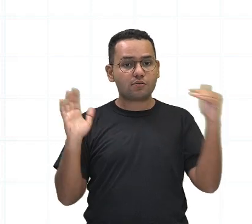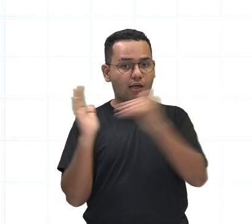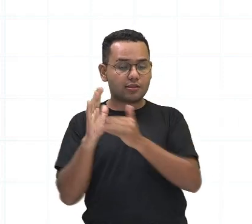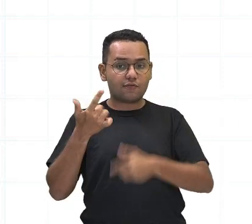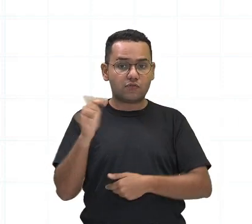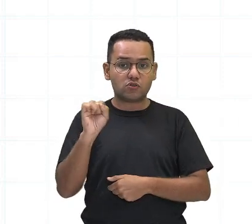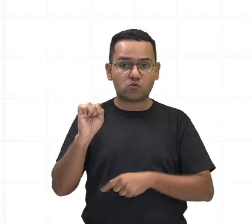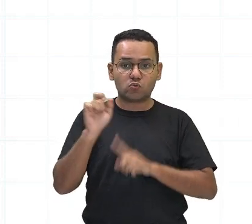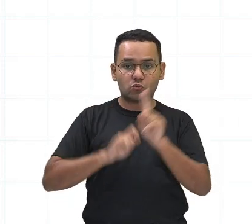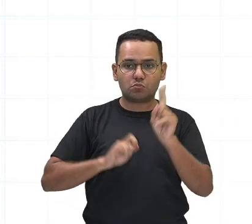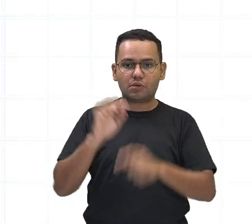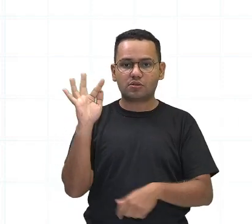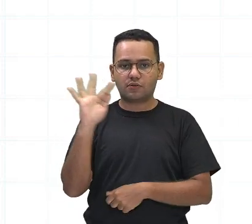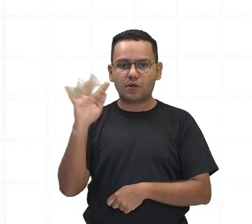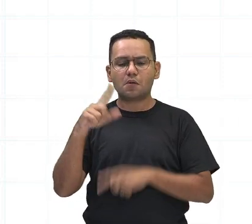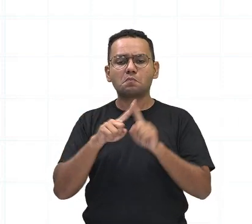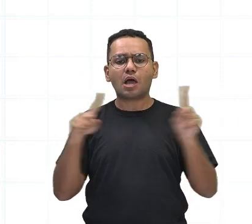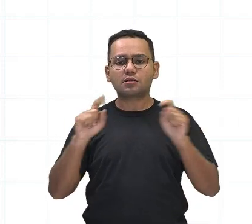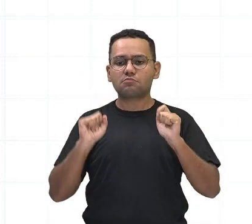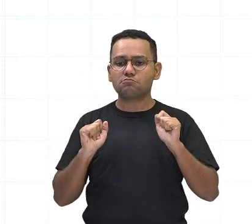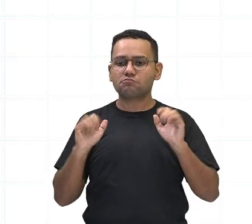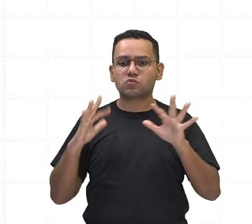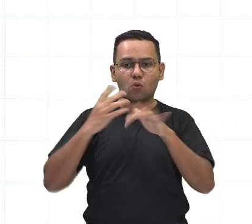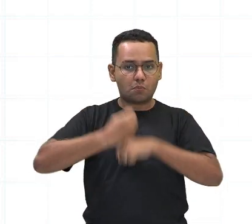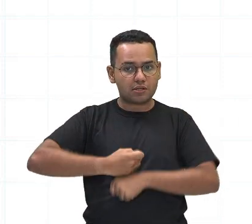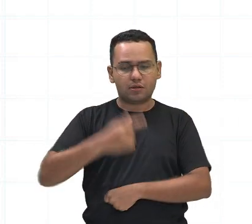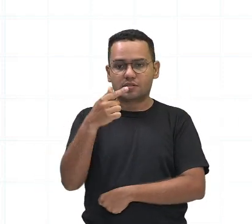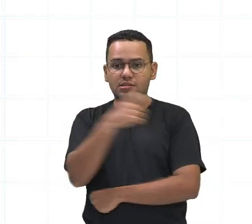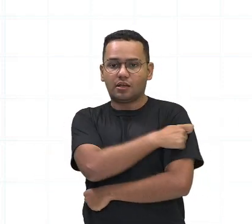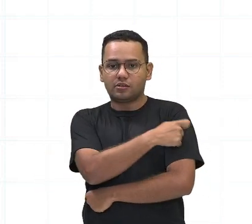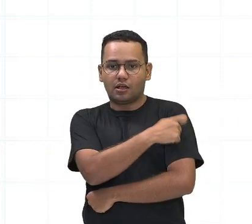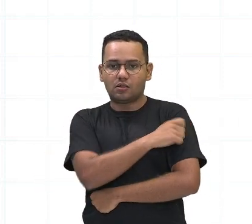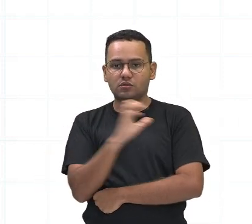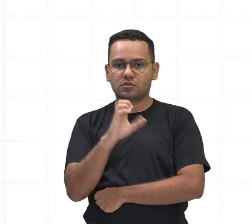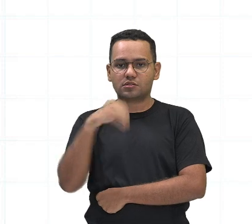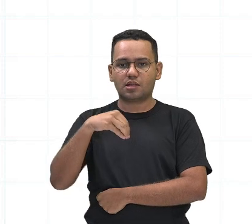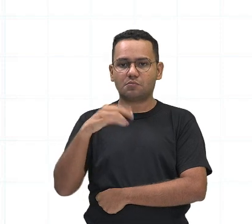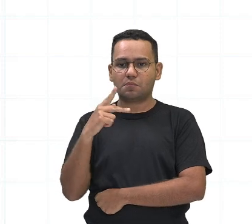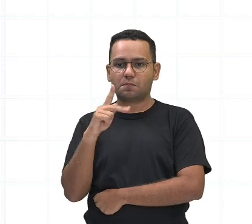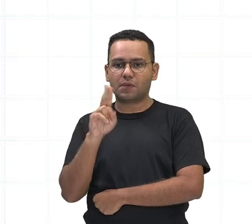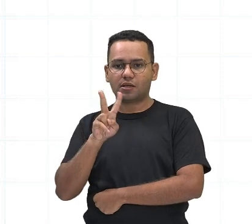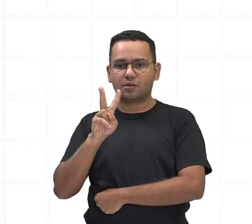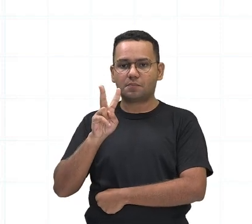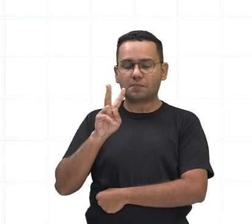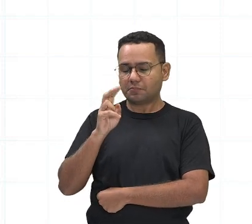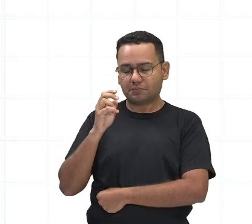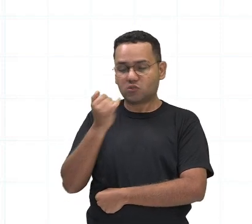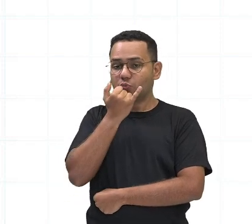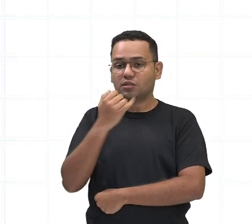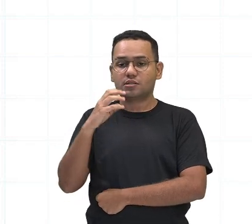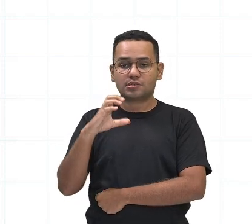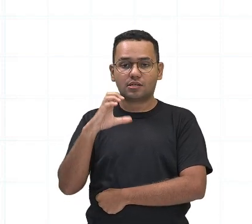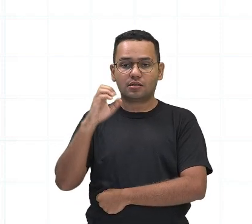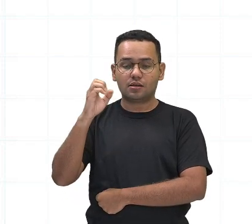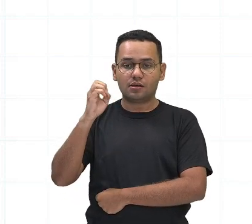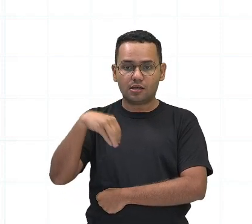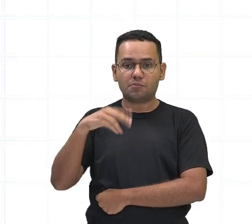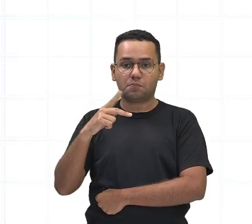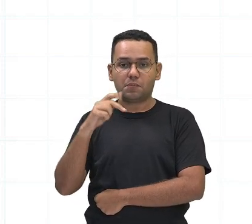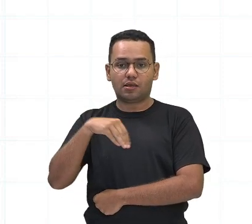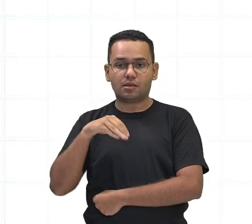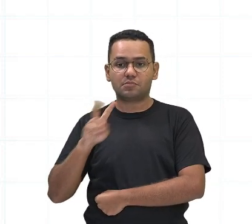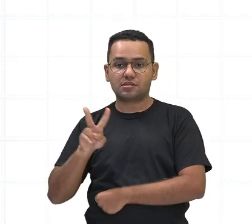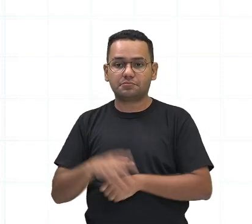com participação de 7 alunos do CMPM 5. Ok? Vamos lá? Alunos do